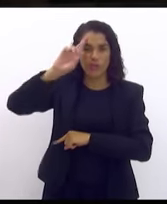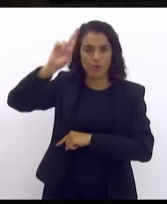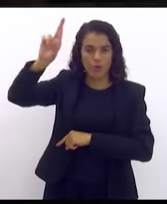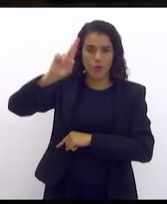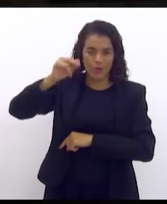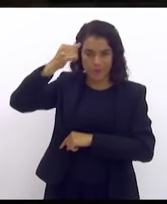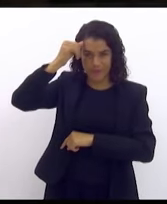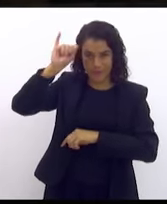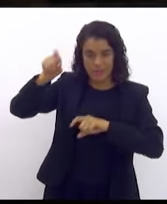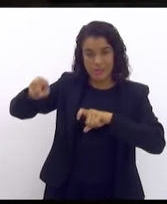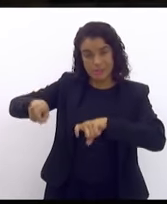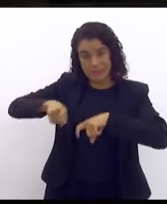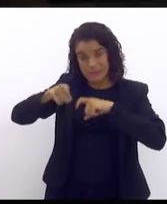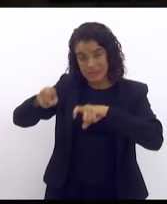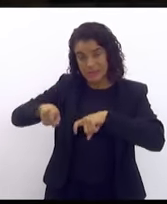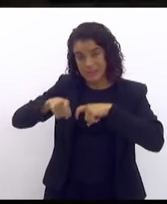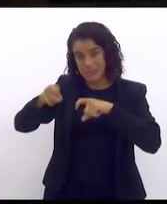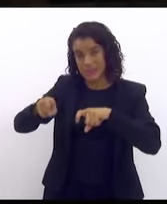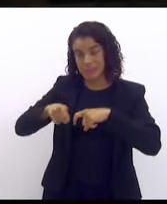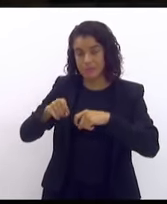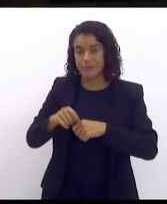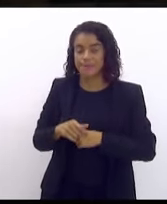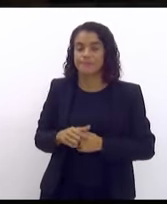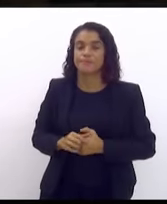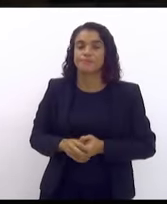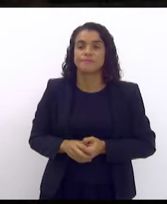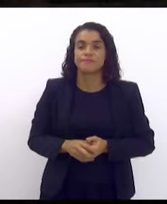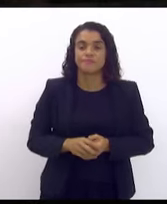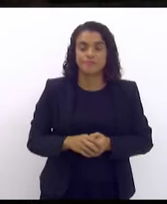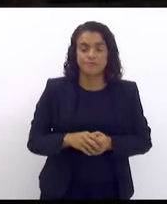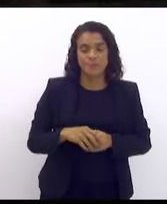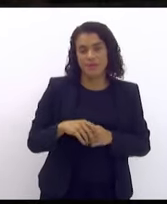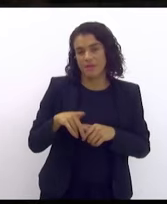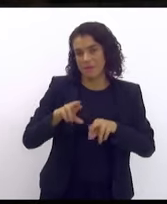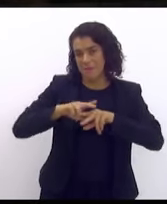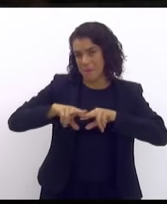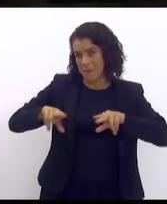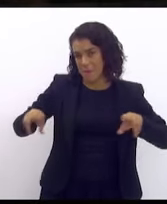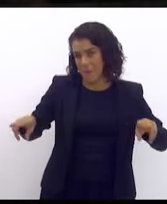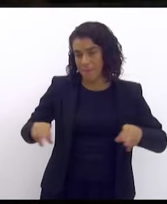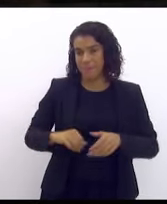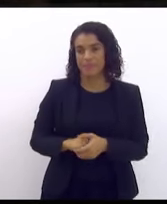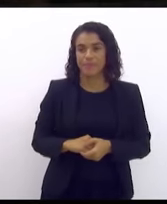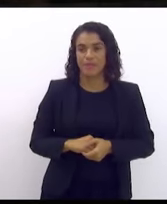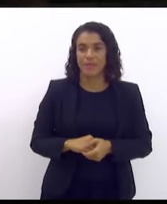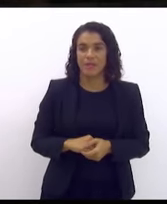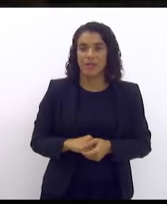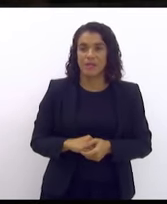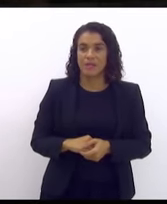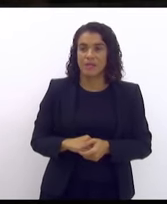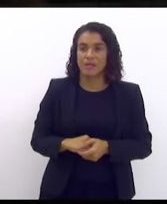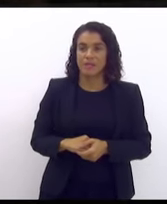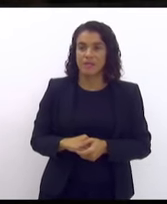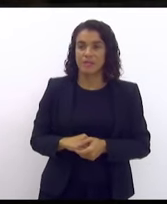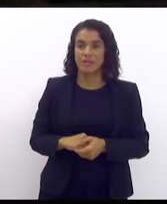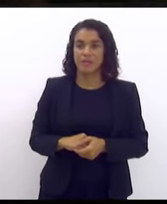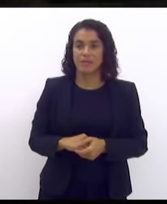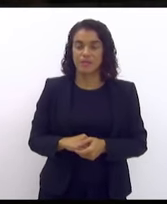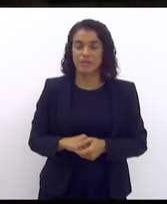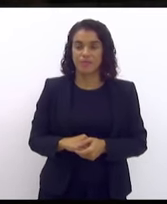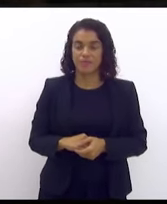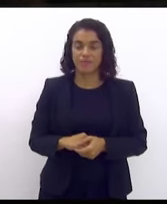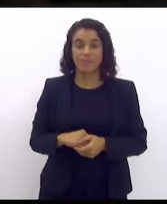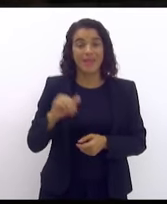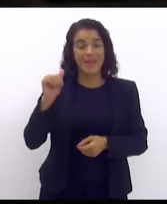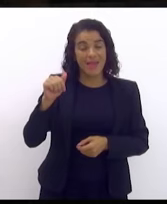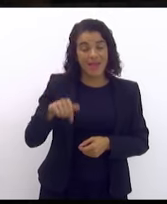mas principalmente com os senhores donos de fazendas engenhos etc etc então Eh